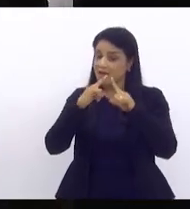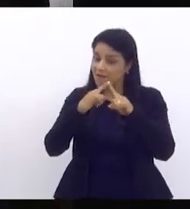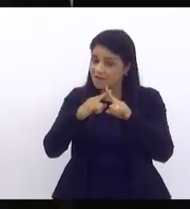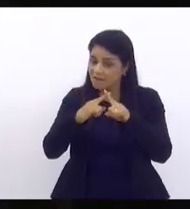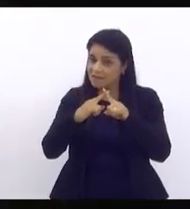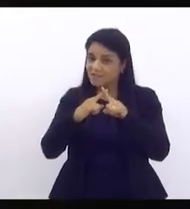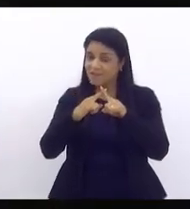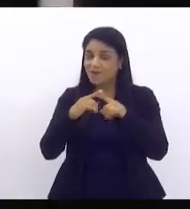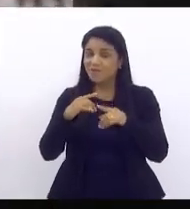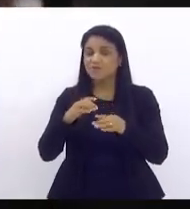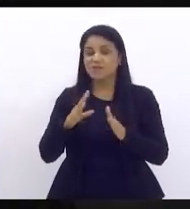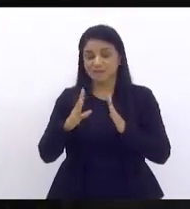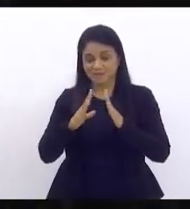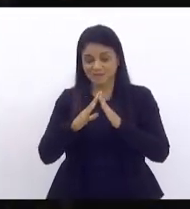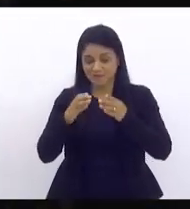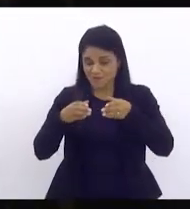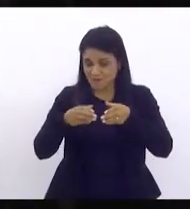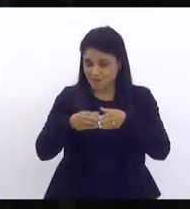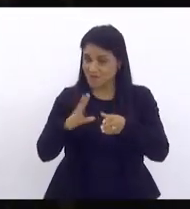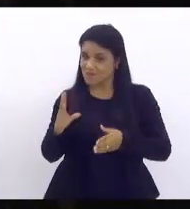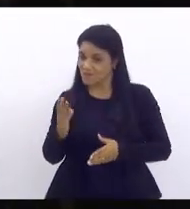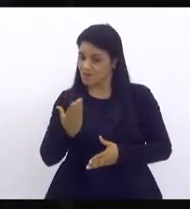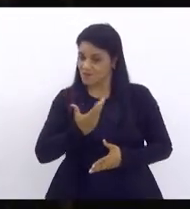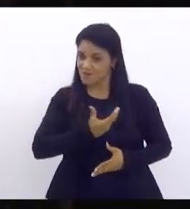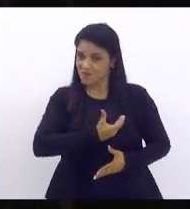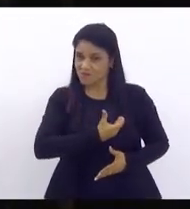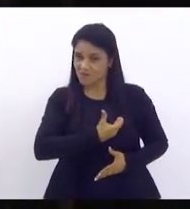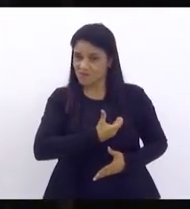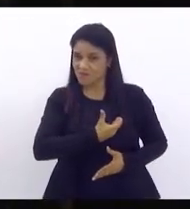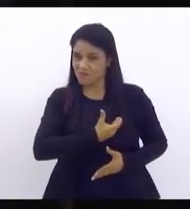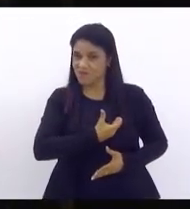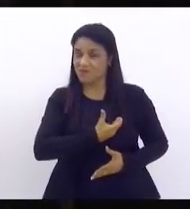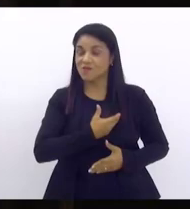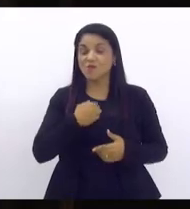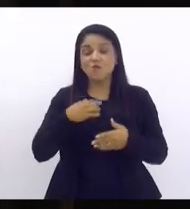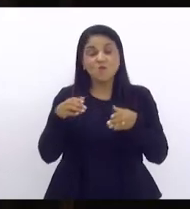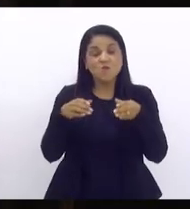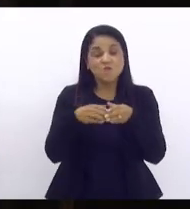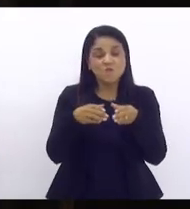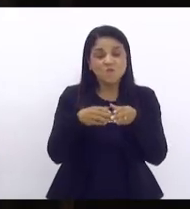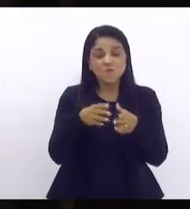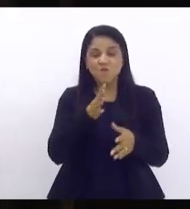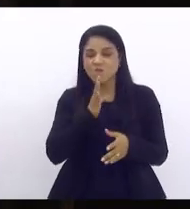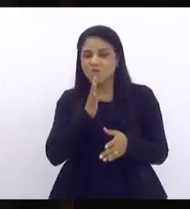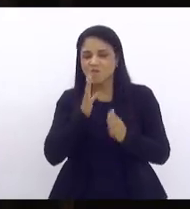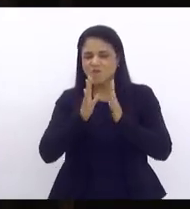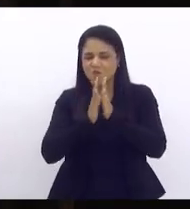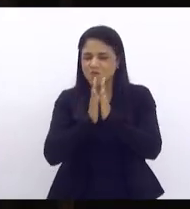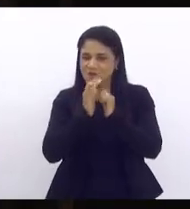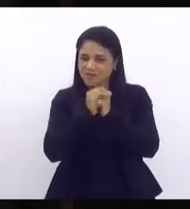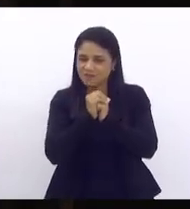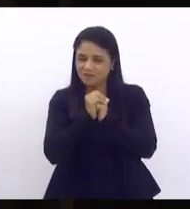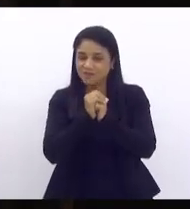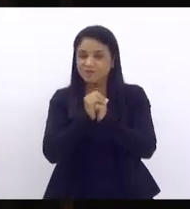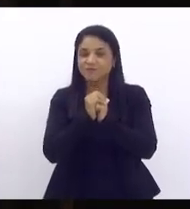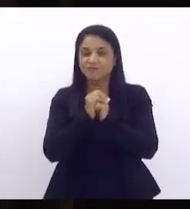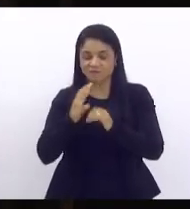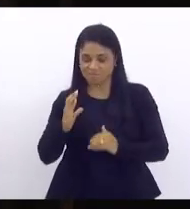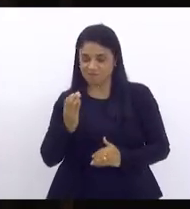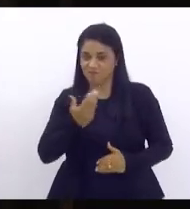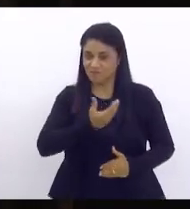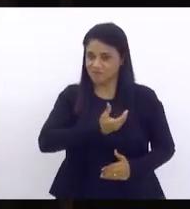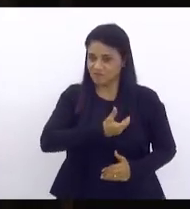à Renovação Carismática Católica. Eu conheci um grupo de oração da Renovação